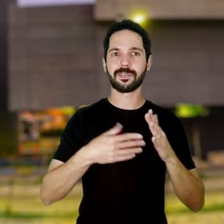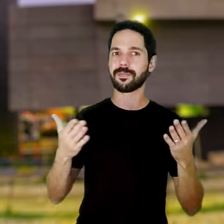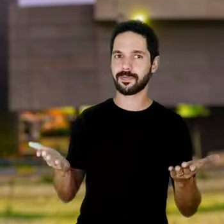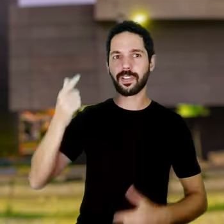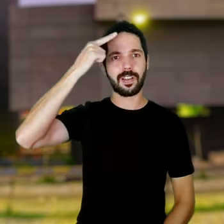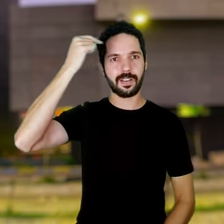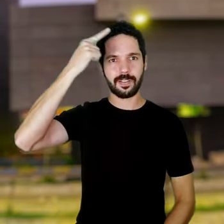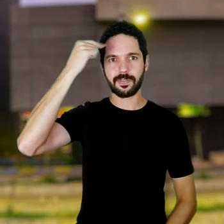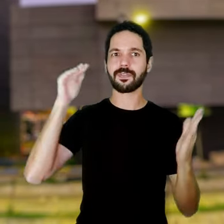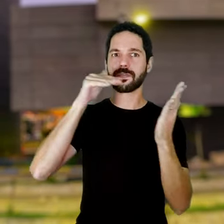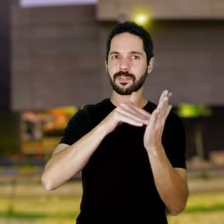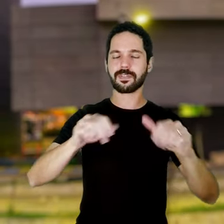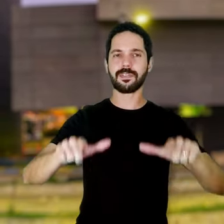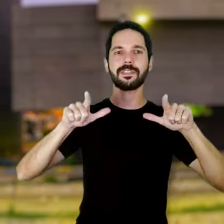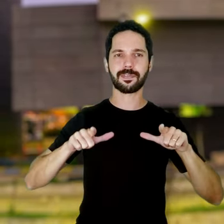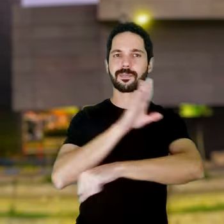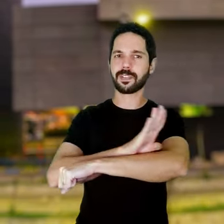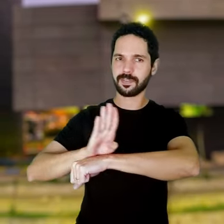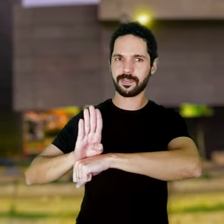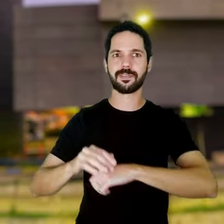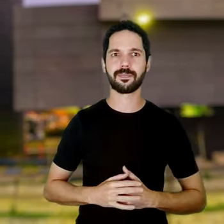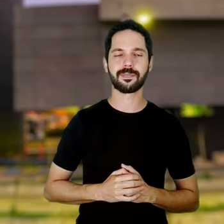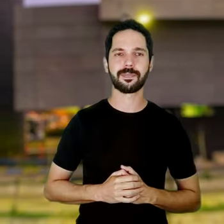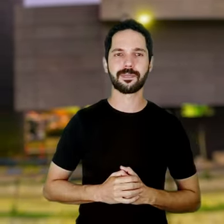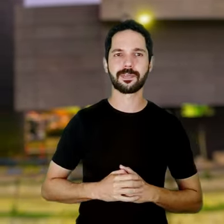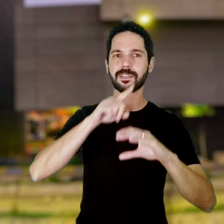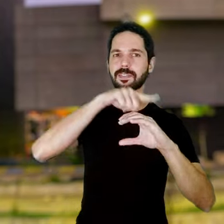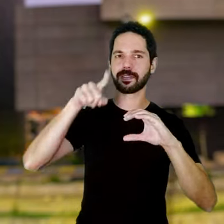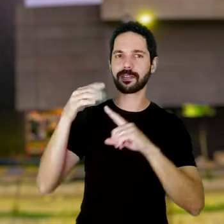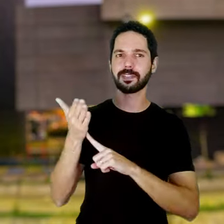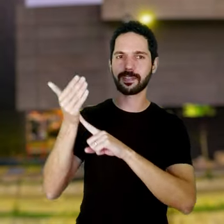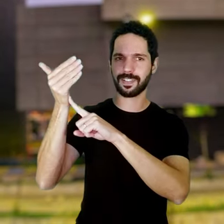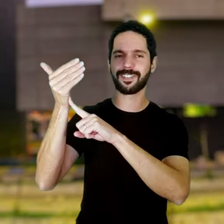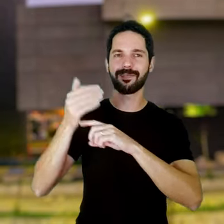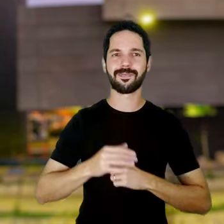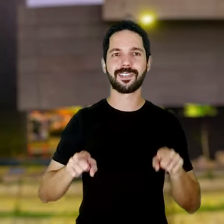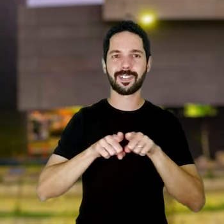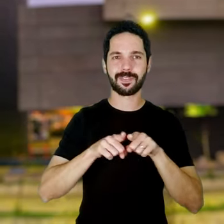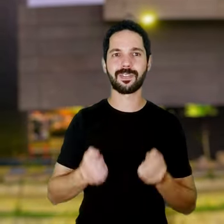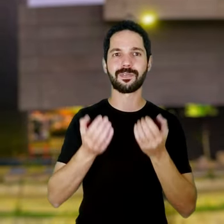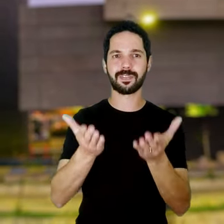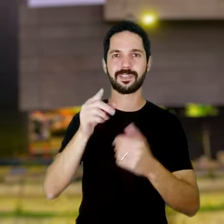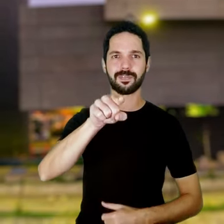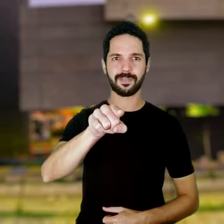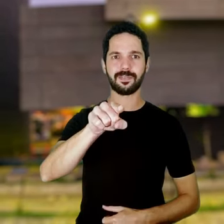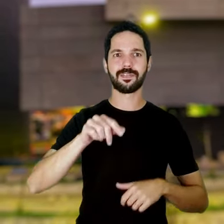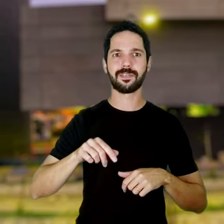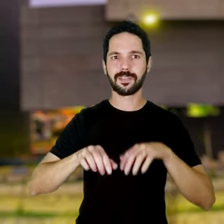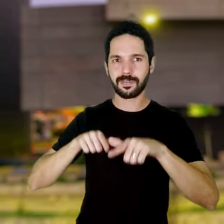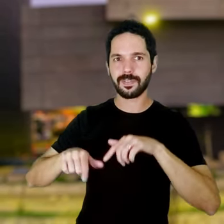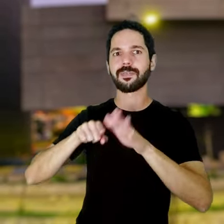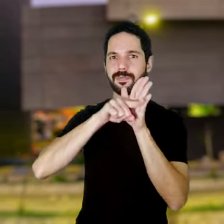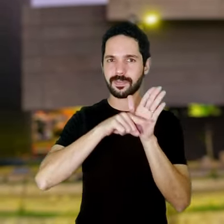graduação que, ao final, lhe dará o título de Bacharel em Ciência e Tecnologia. E que proporcionará a você atuar